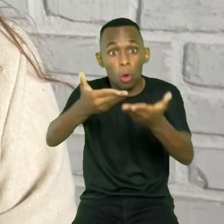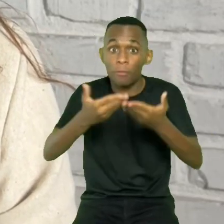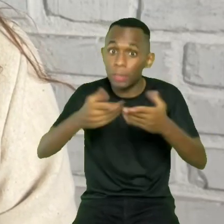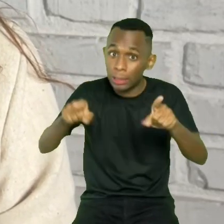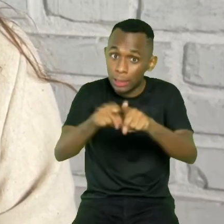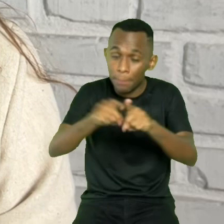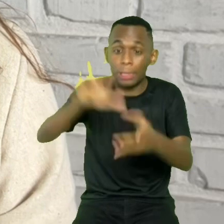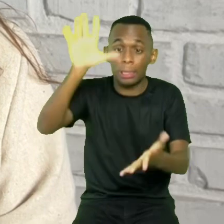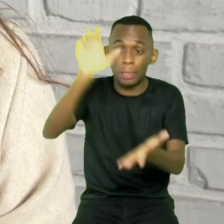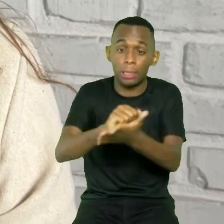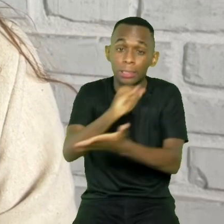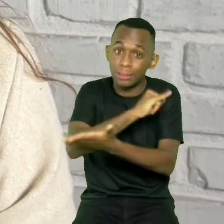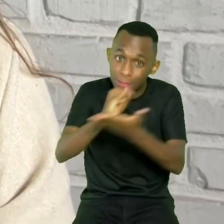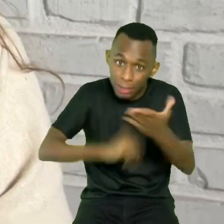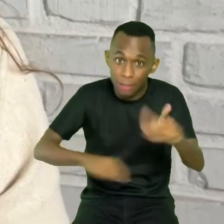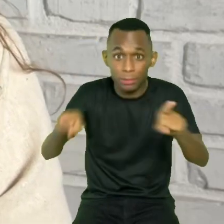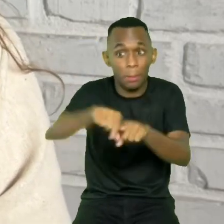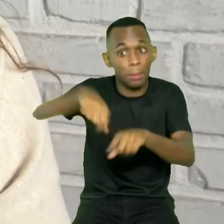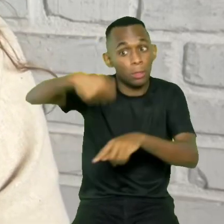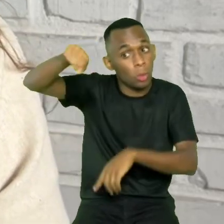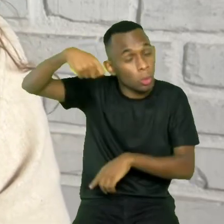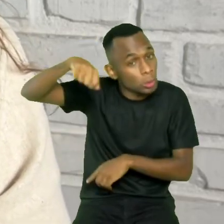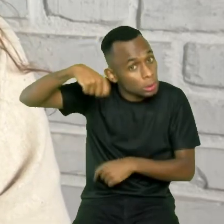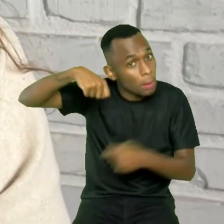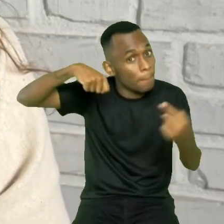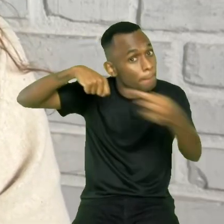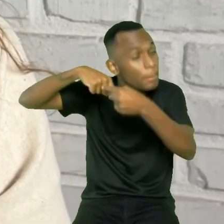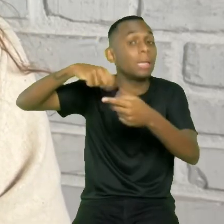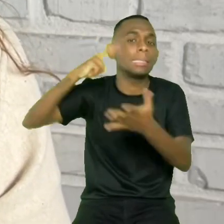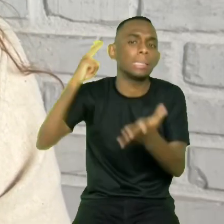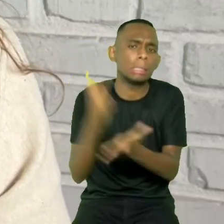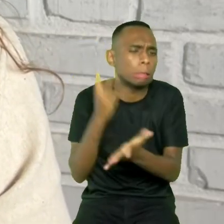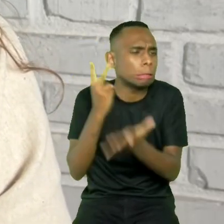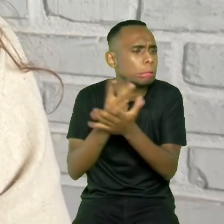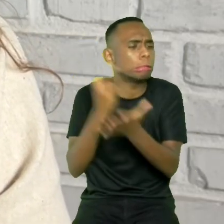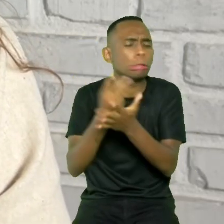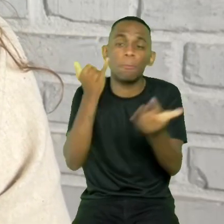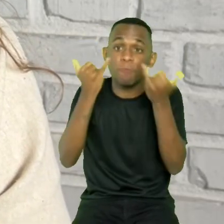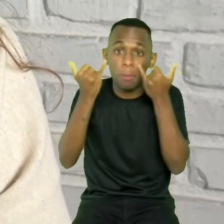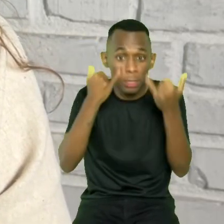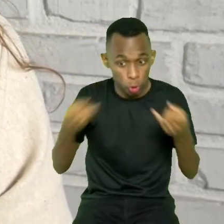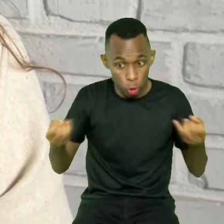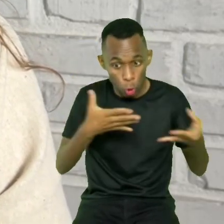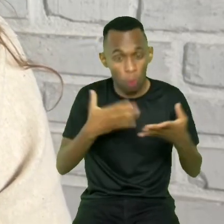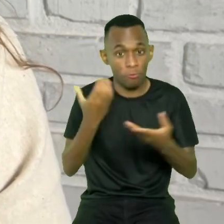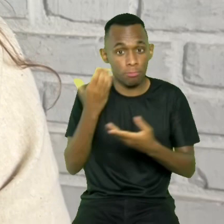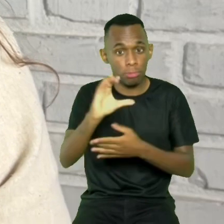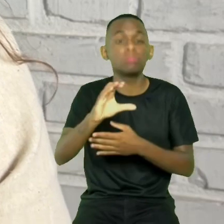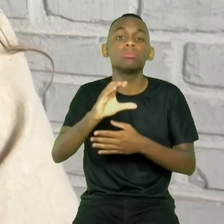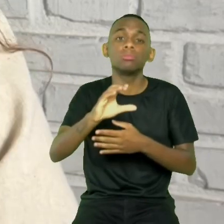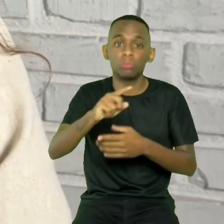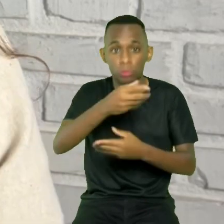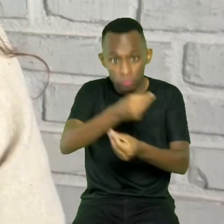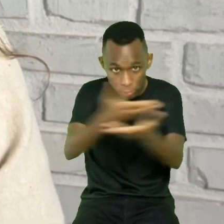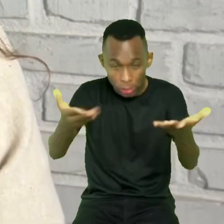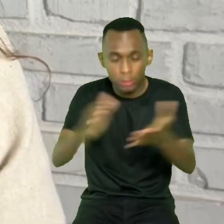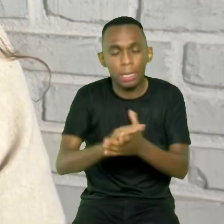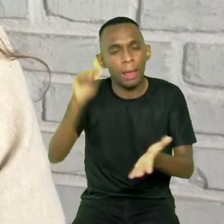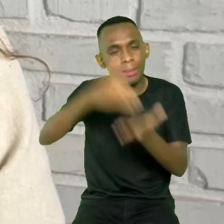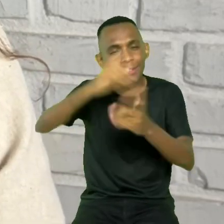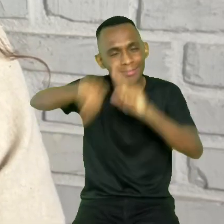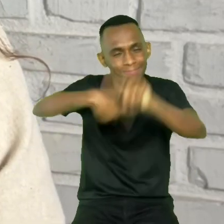inscrever, ativar o sininho para ser notificado sempre que um novo programa como este entrar no ar. Até breve.